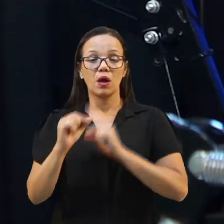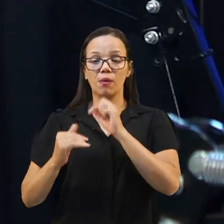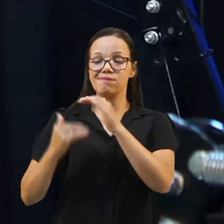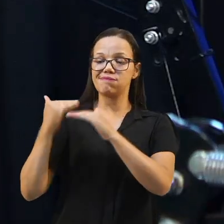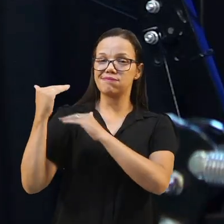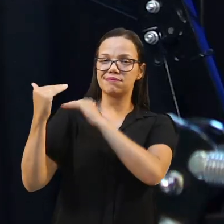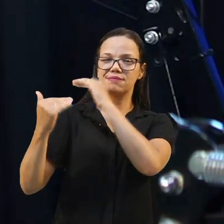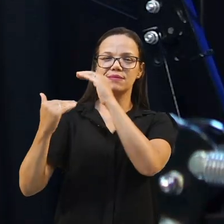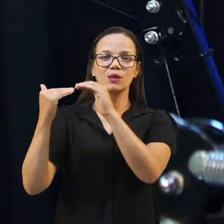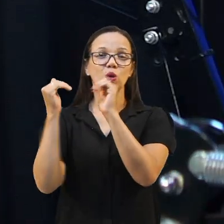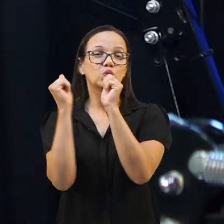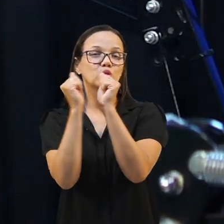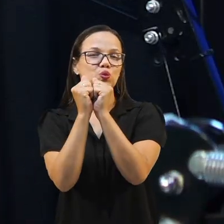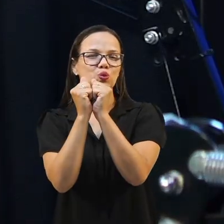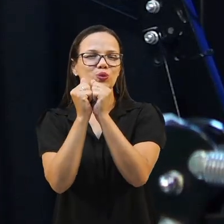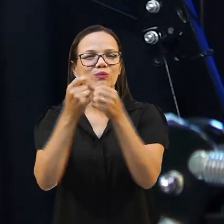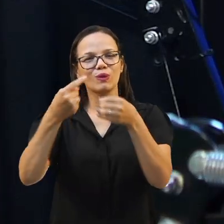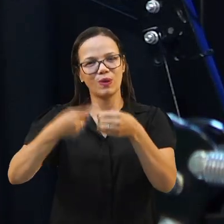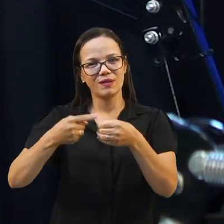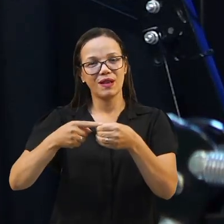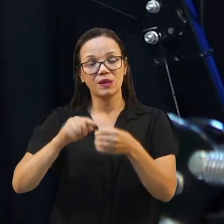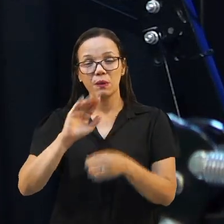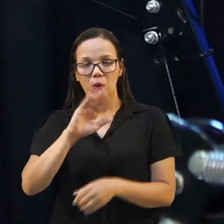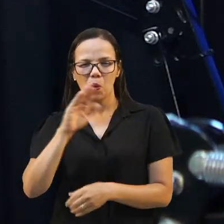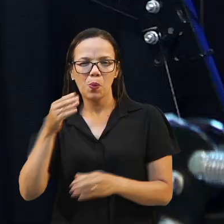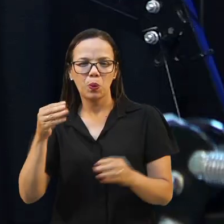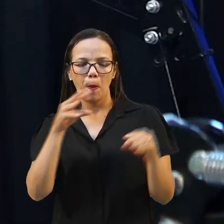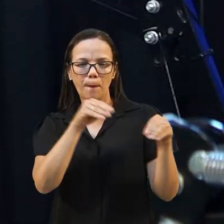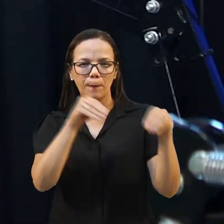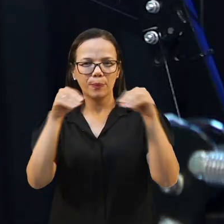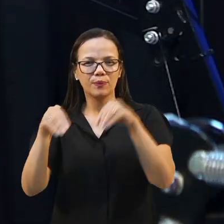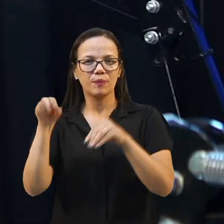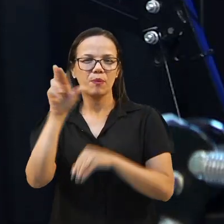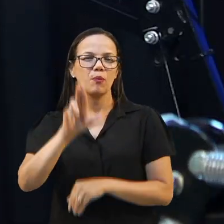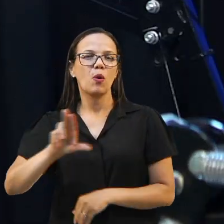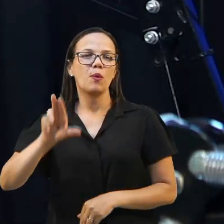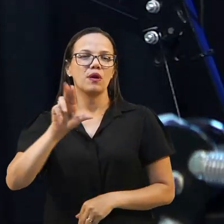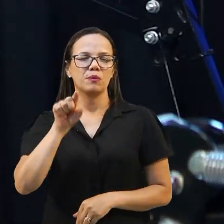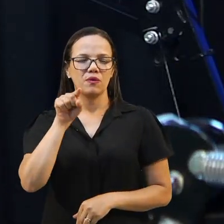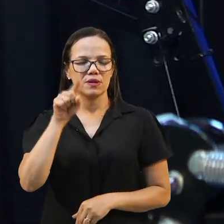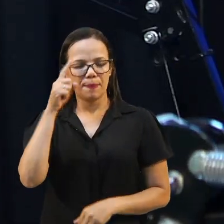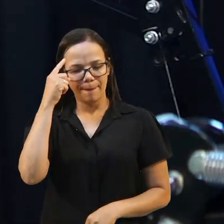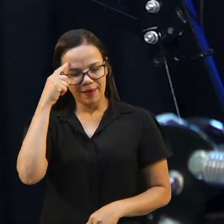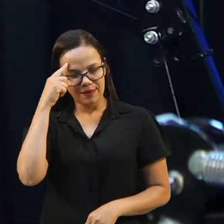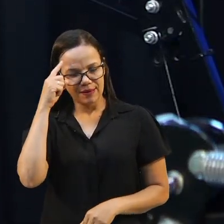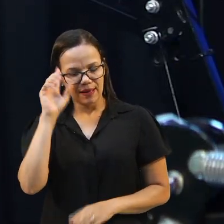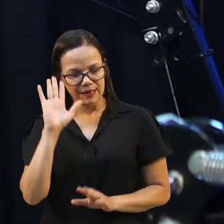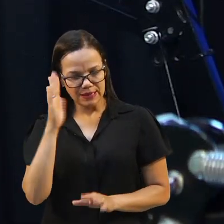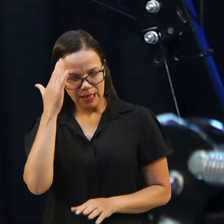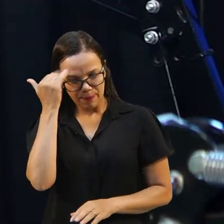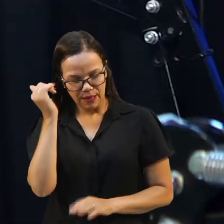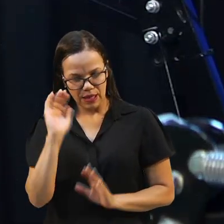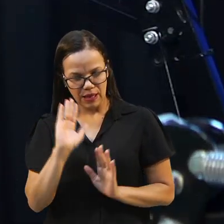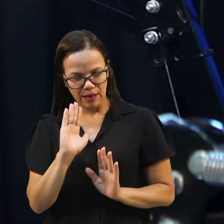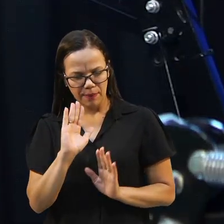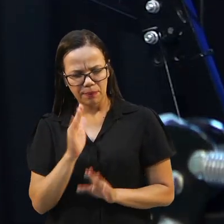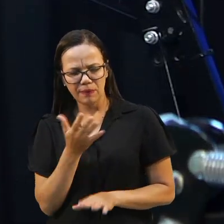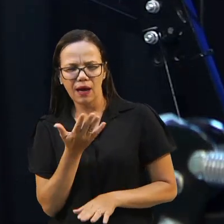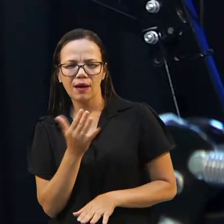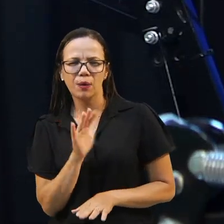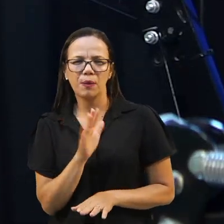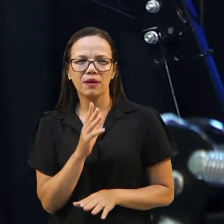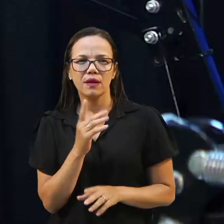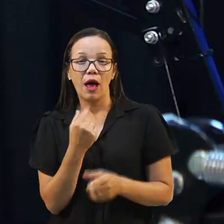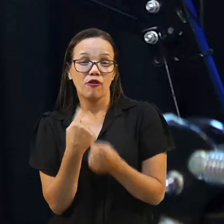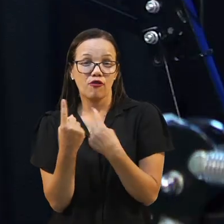crescer junto com a cidade. Porque quando eu vim para Uberlândia, para vocês terem uma ideia, a